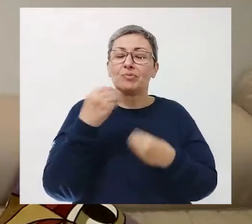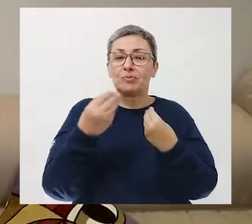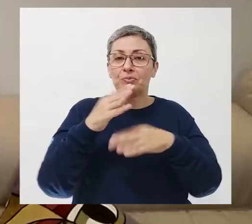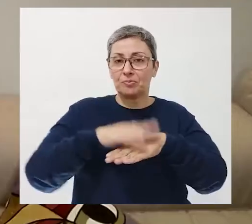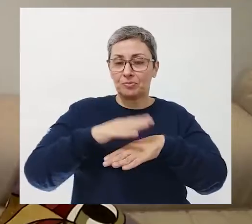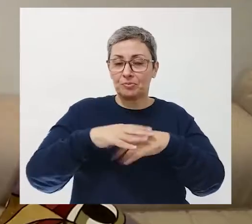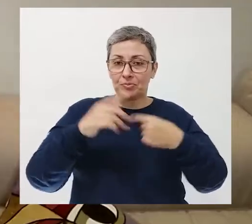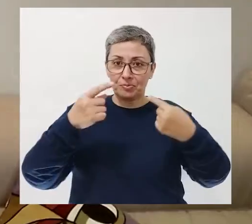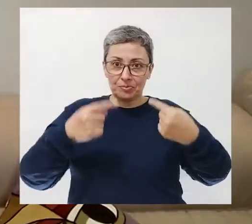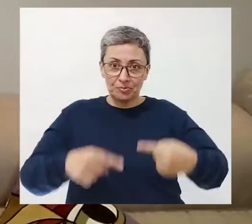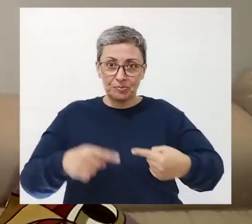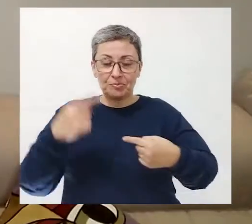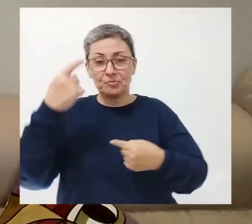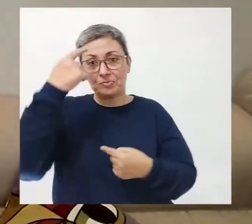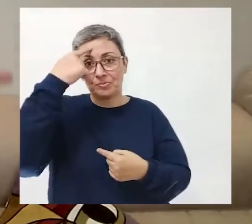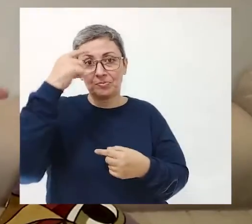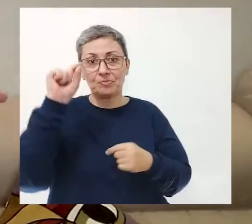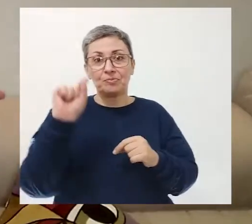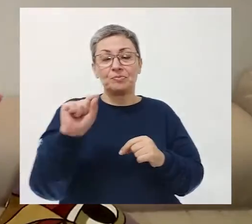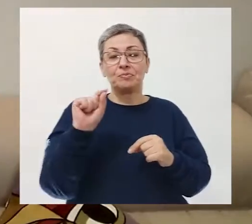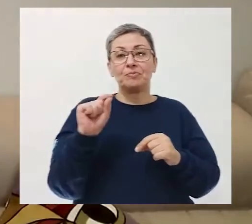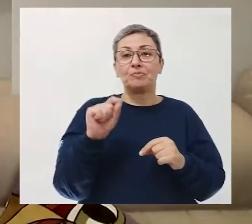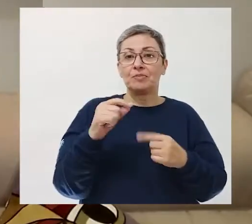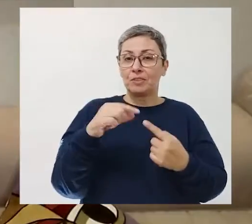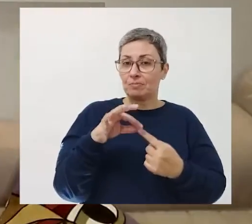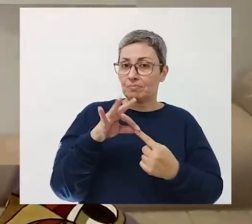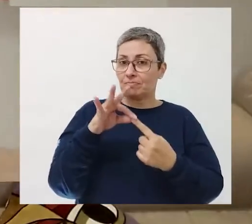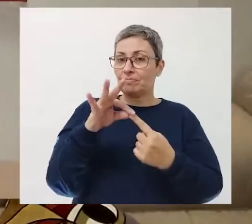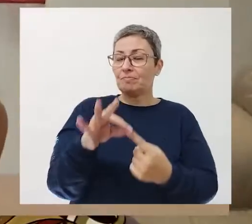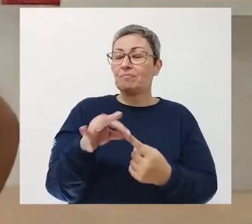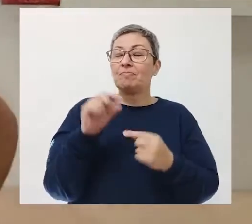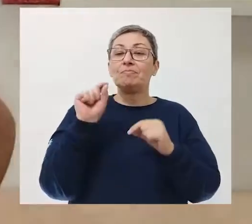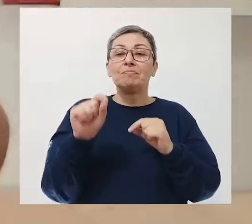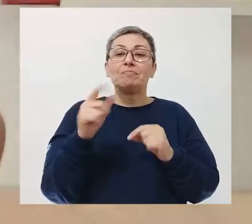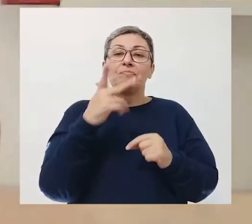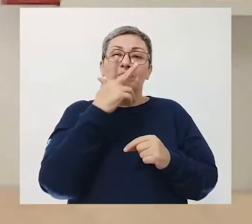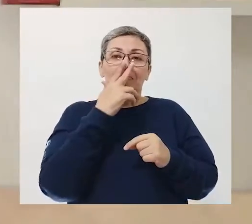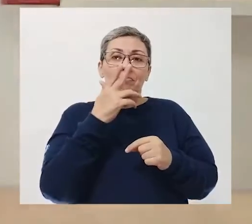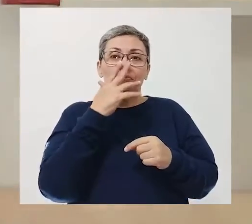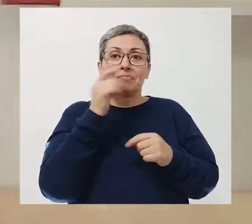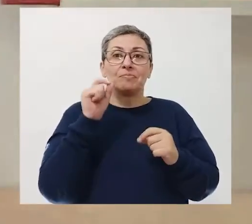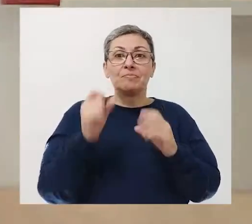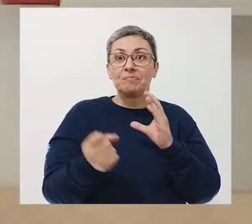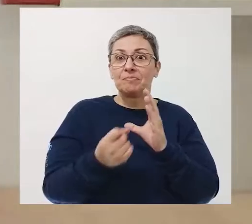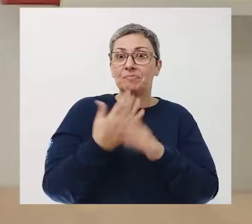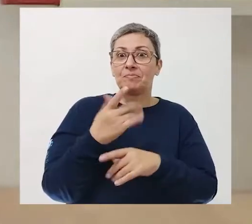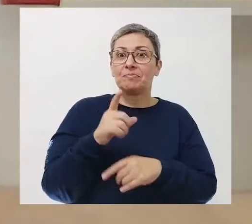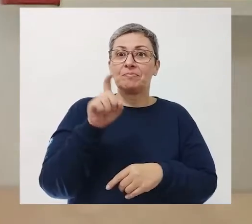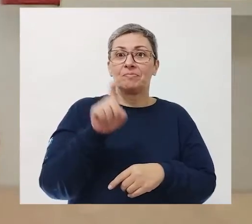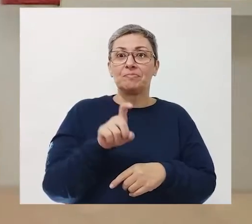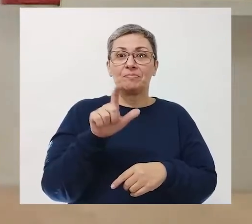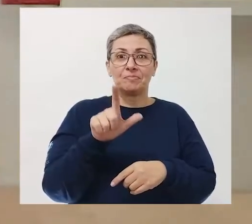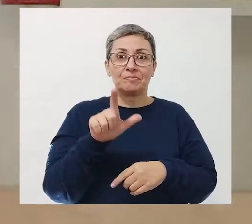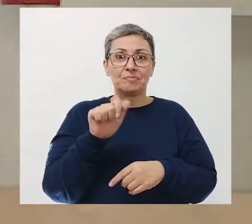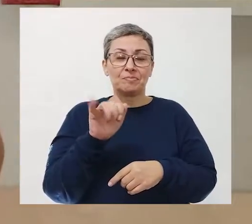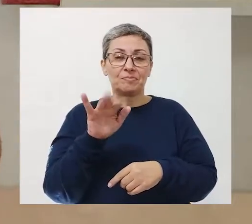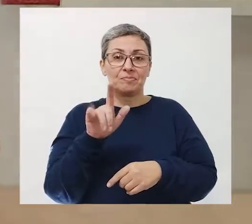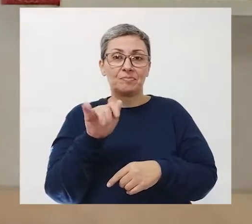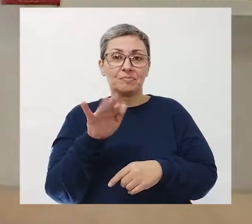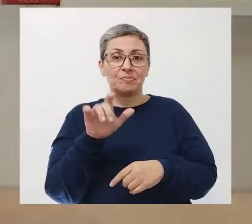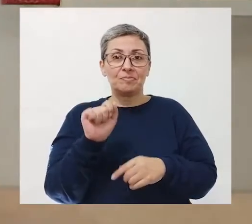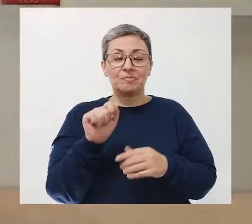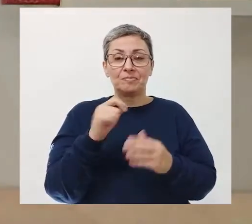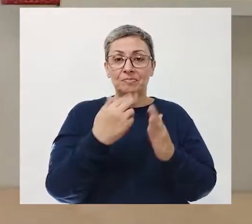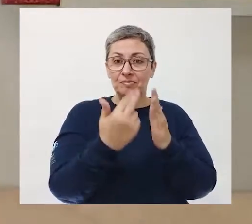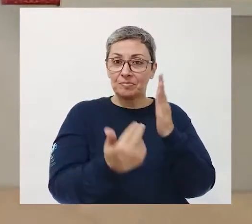desafio. Pensando, então, em ser protagonista, que tal criar uma xilogravura para